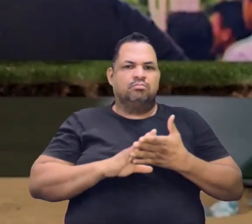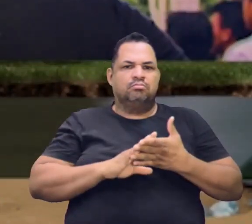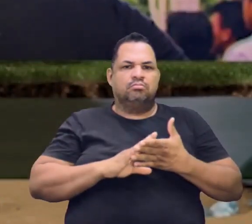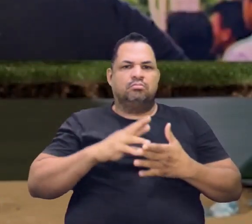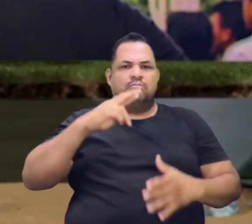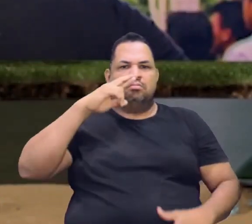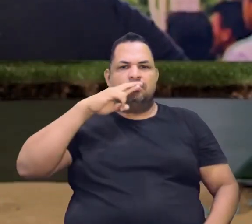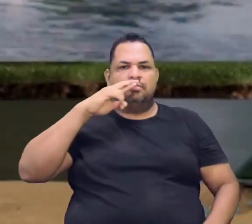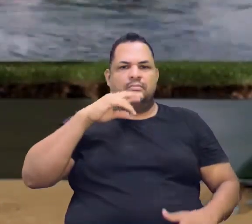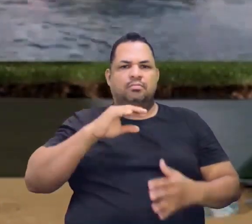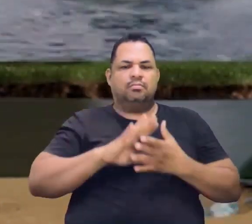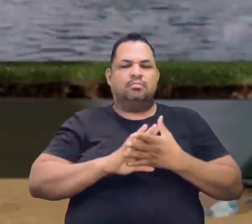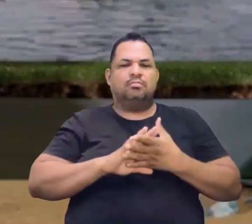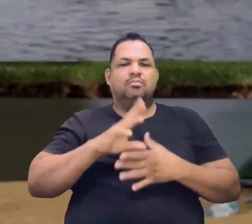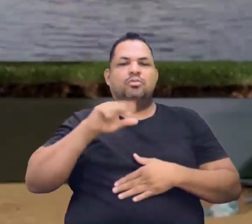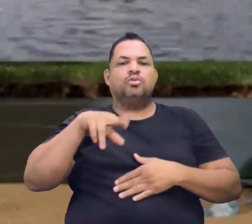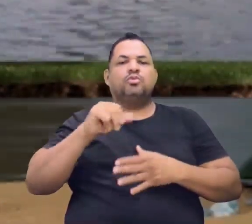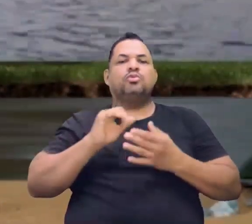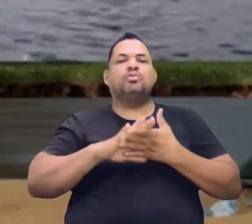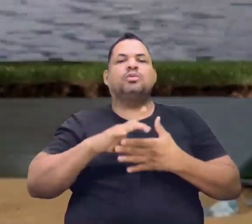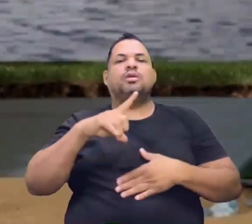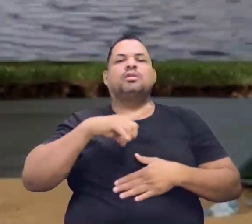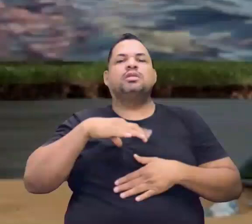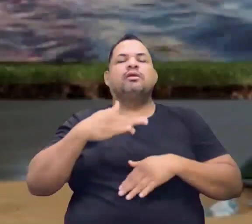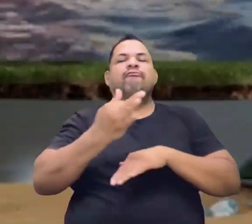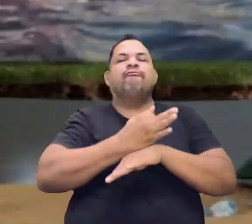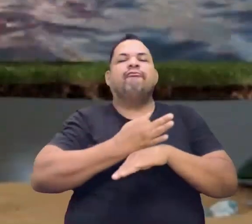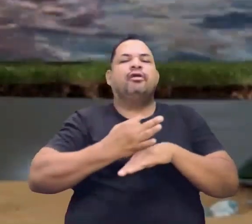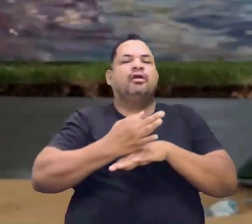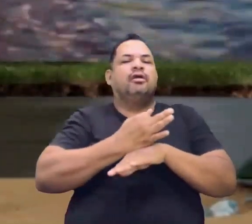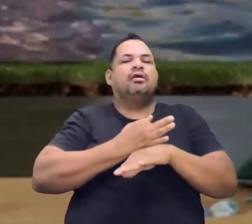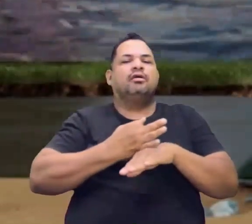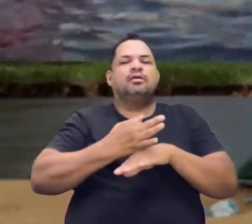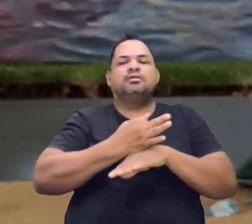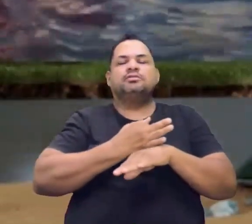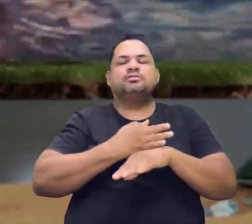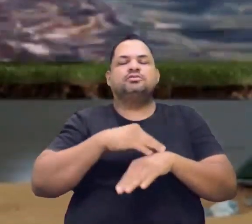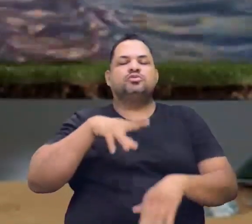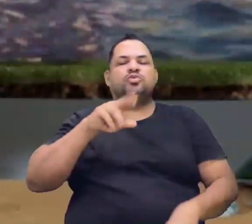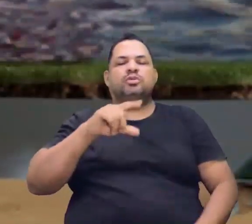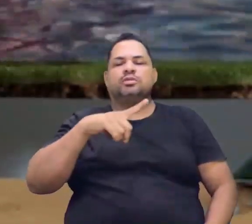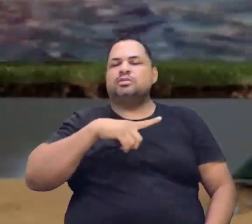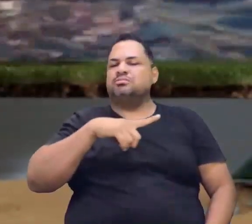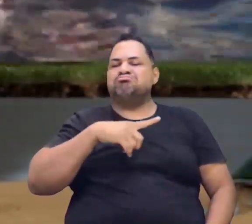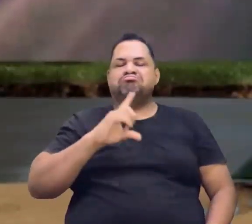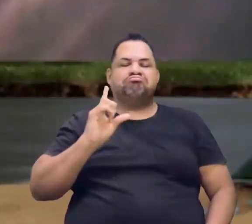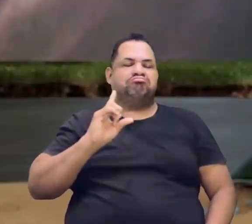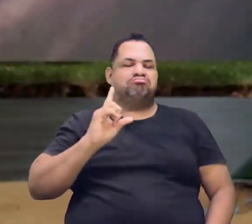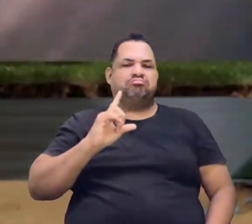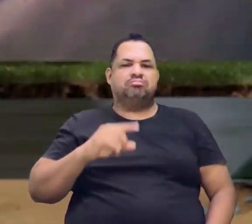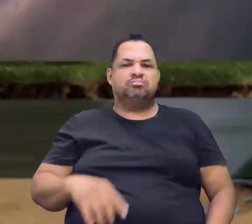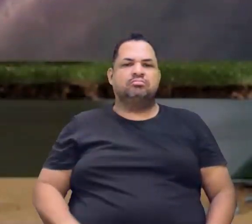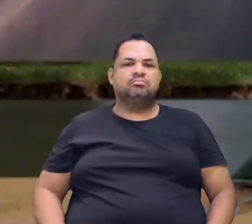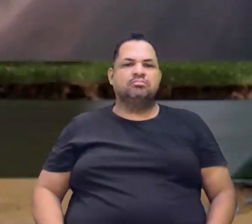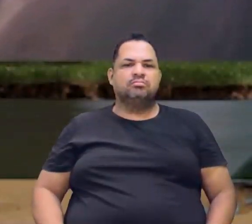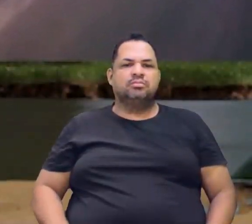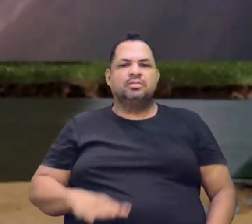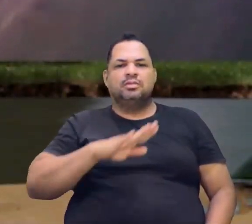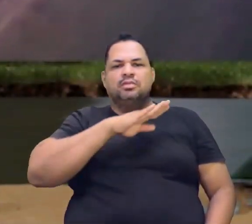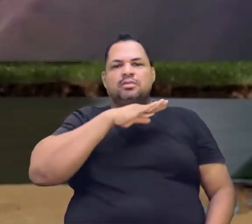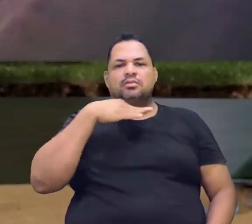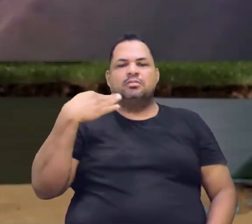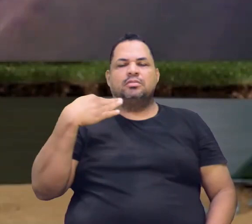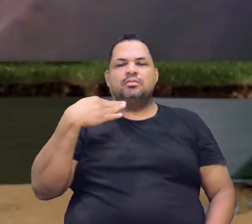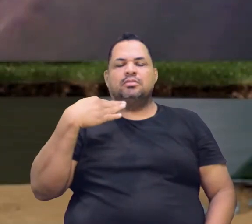Rondon nunca tirou férias na sua vida. Nunca, nunca. Ele vai morrer com